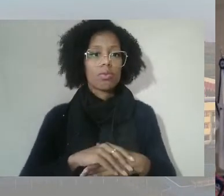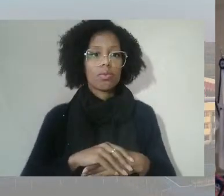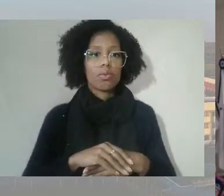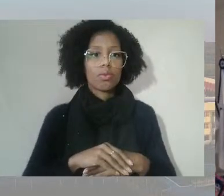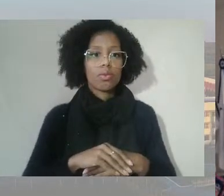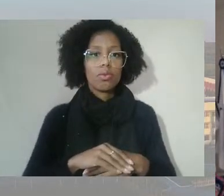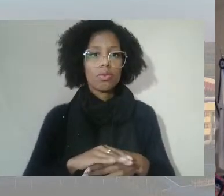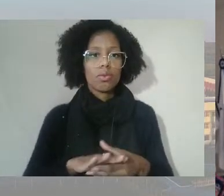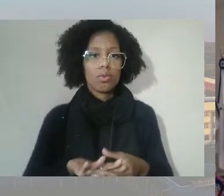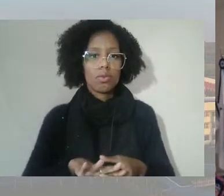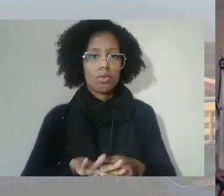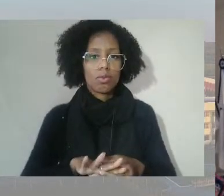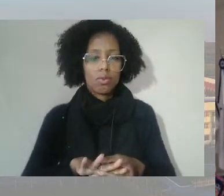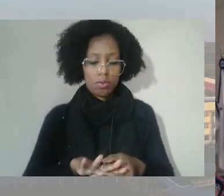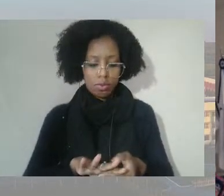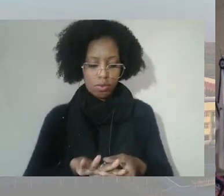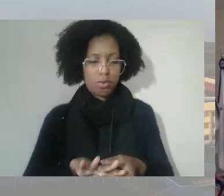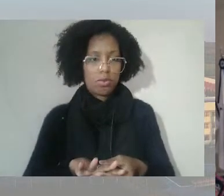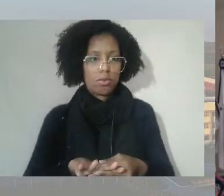Marta,